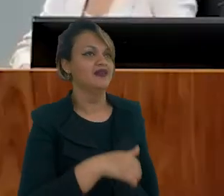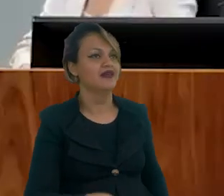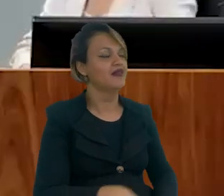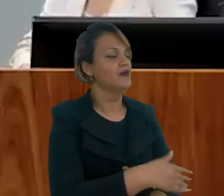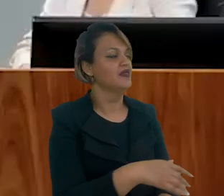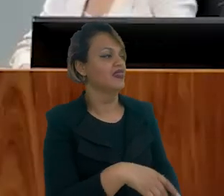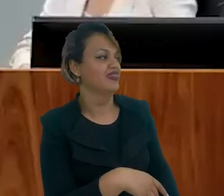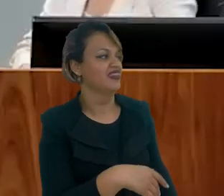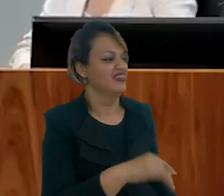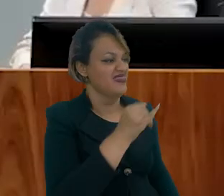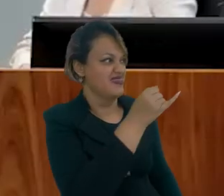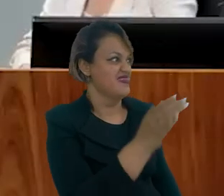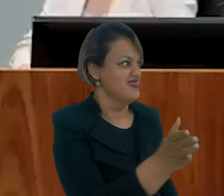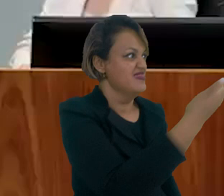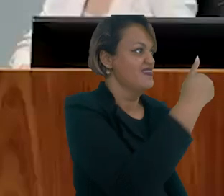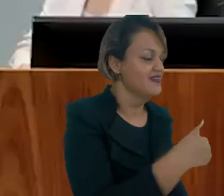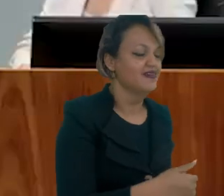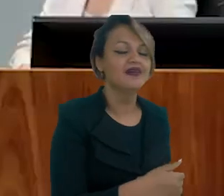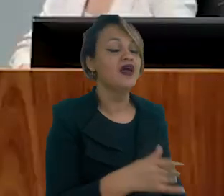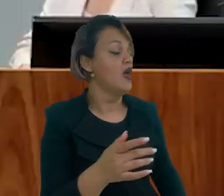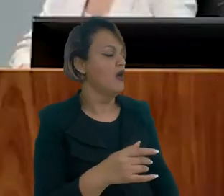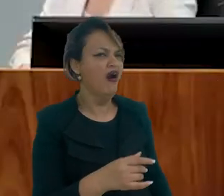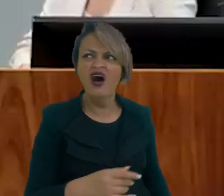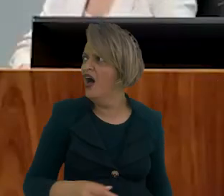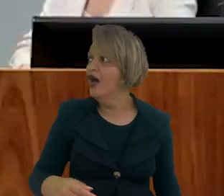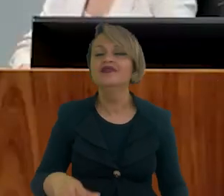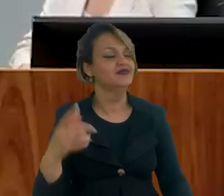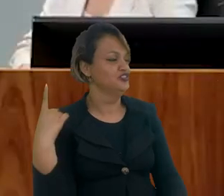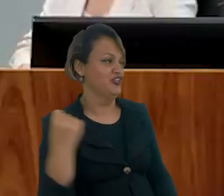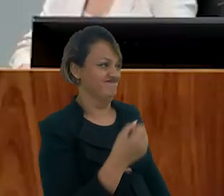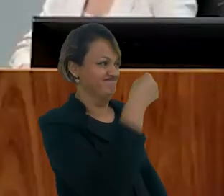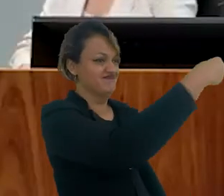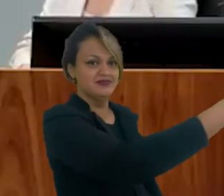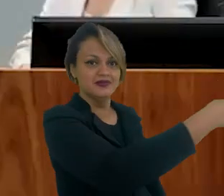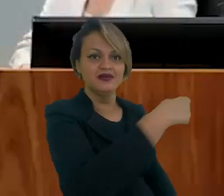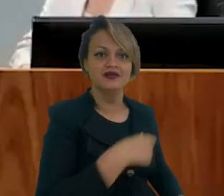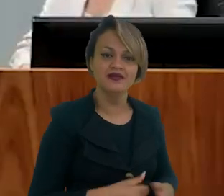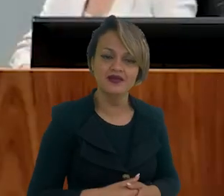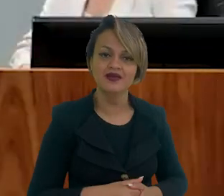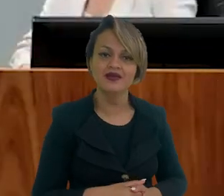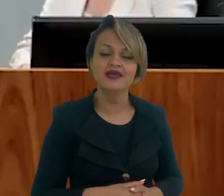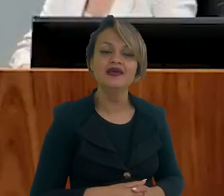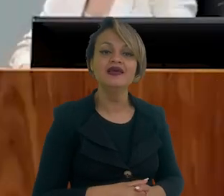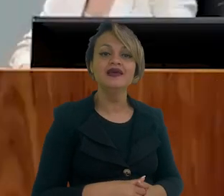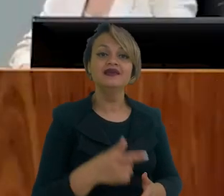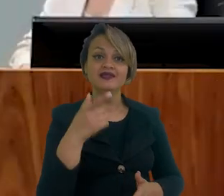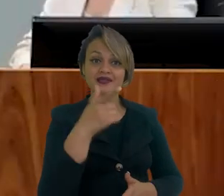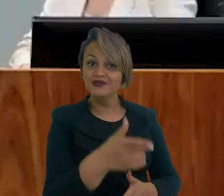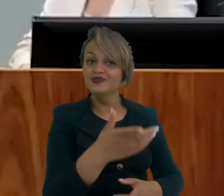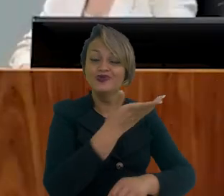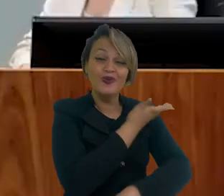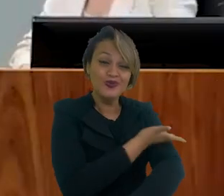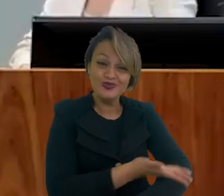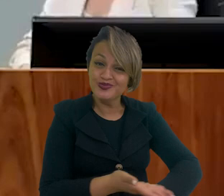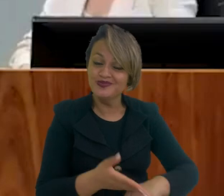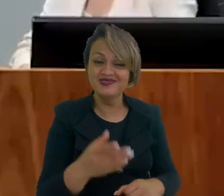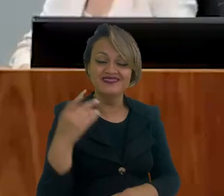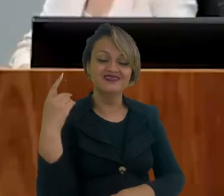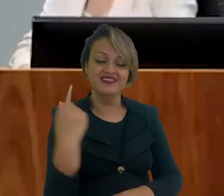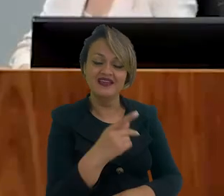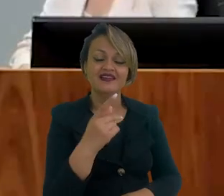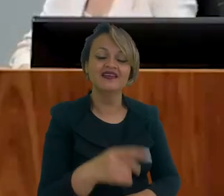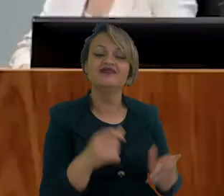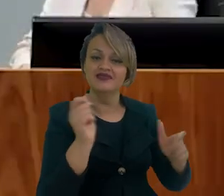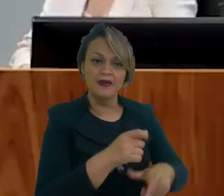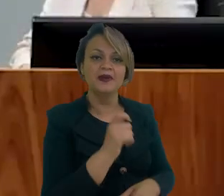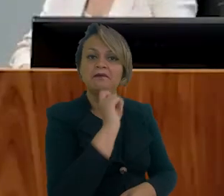dinheirinho Você já está indenizado quer dizer isso é uma conduta sistêmica dele né que eu não